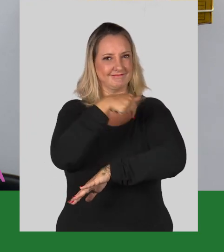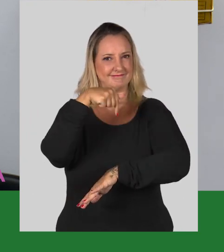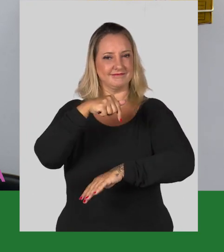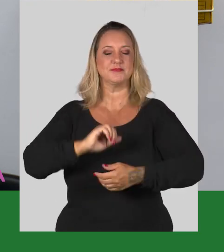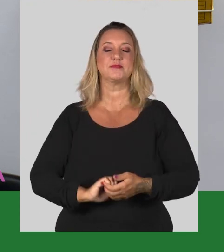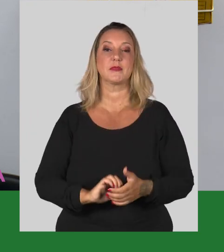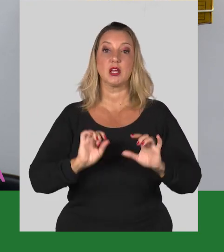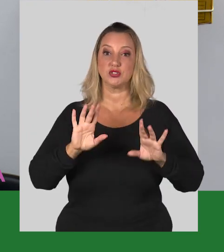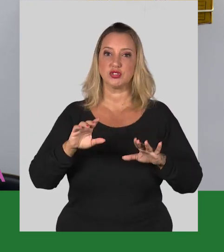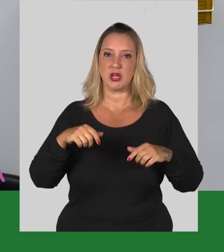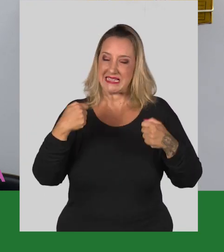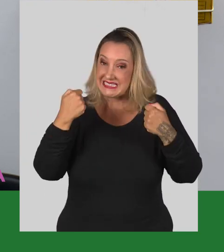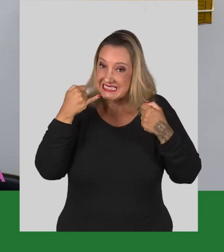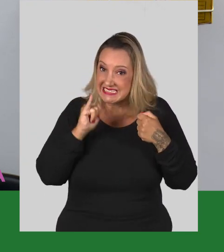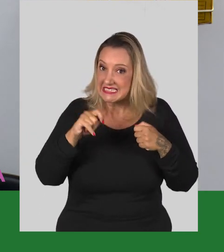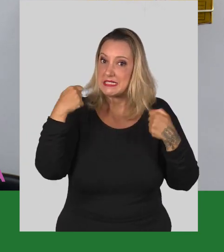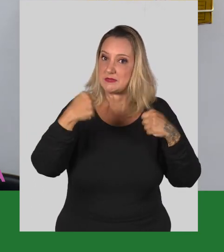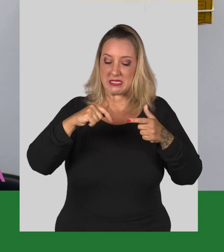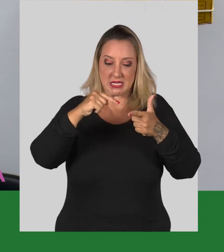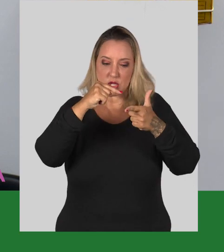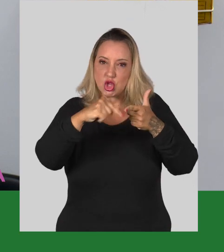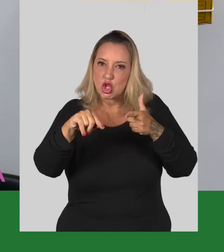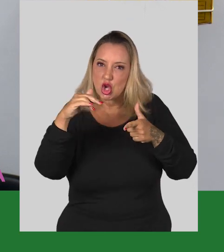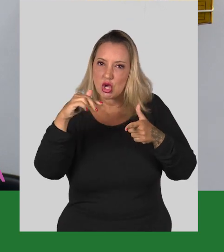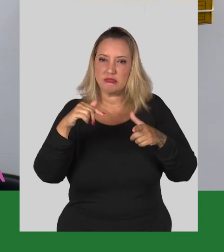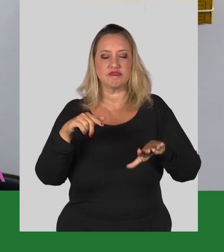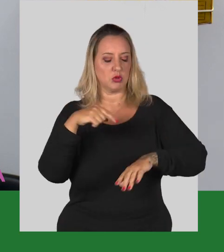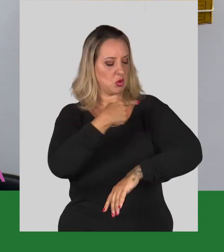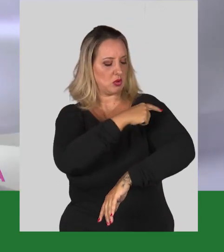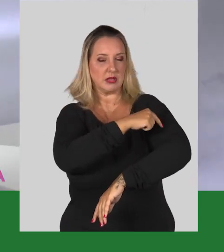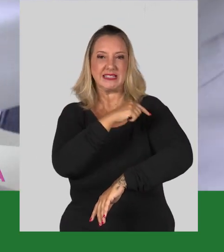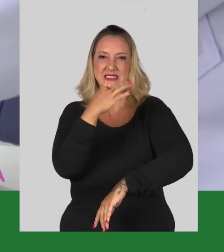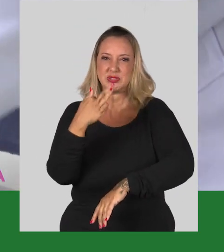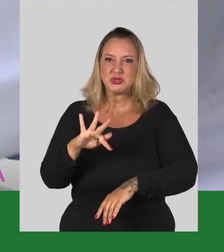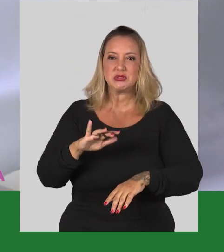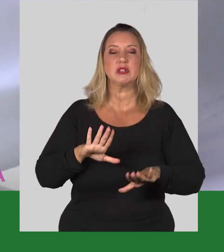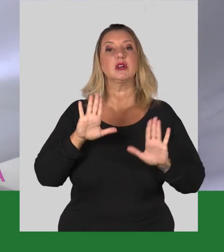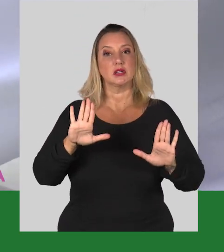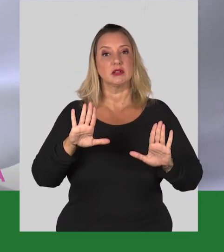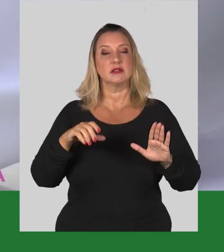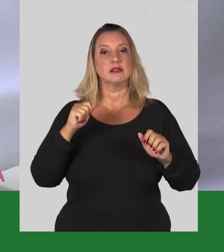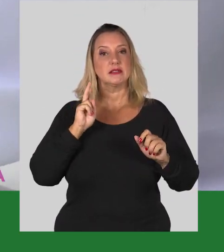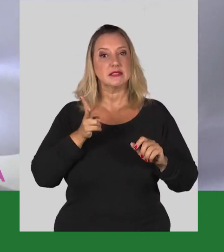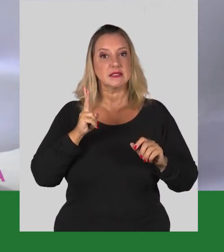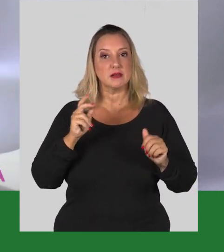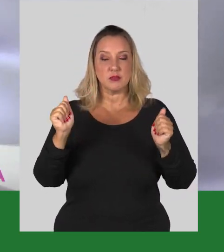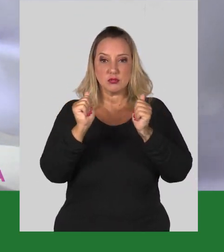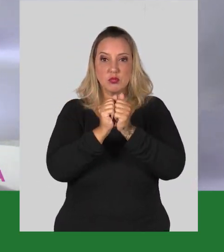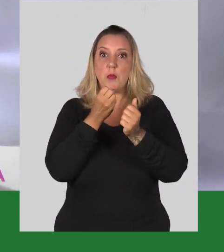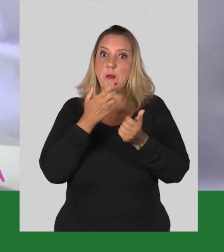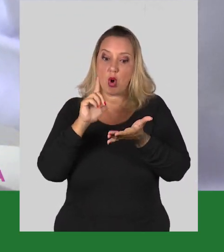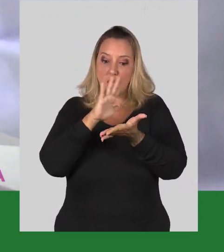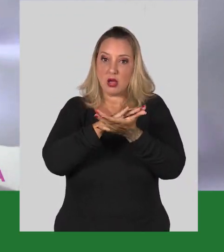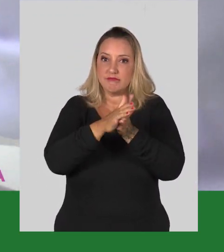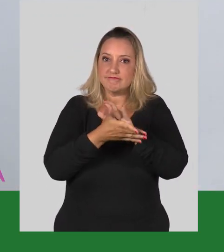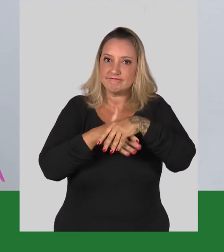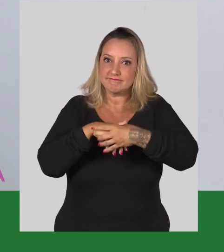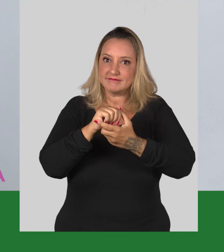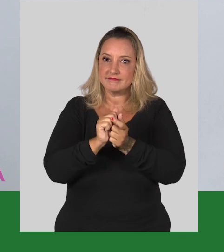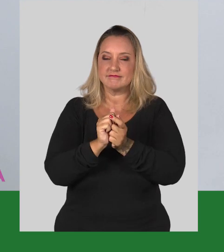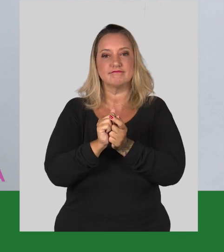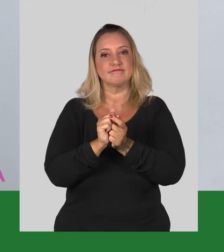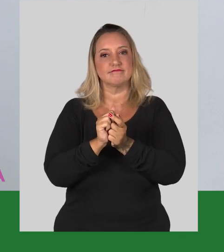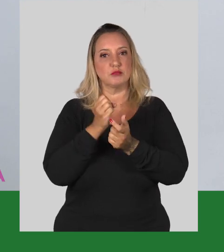vacina, exceto em casos de lesões ou exposição aos fluidos corporais, e deve estar sempre associado a uma adequada higienização